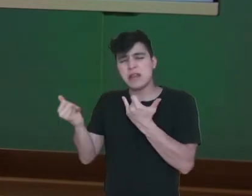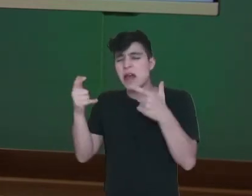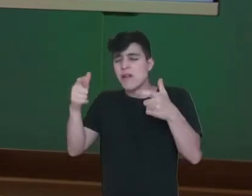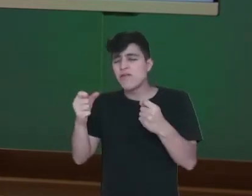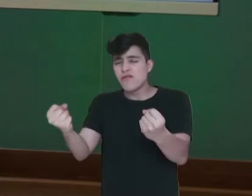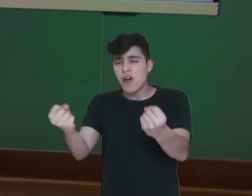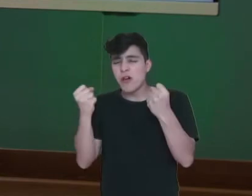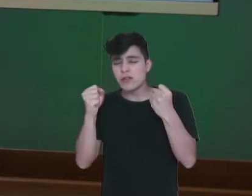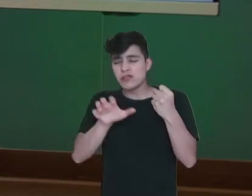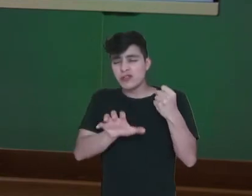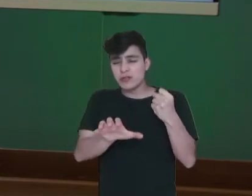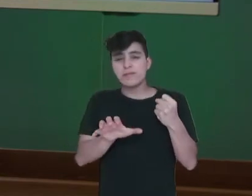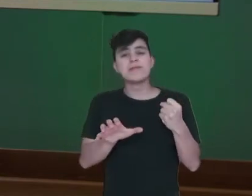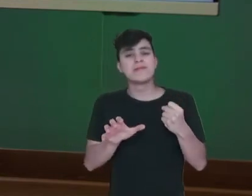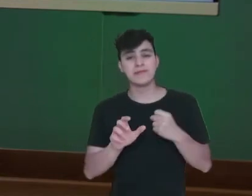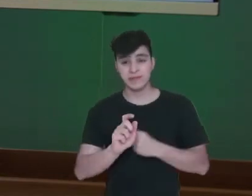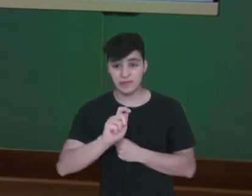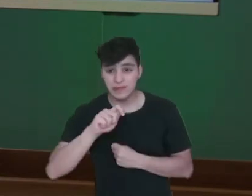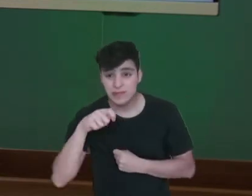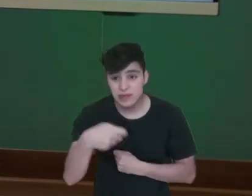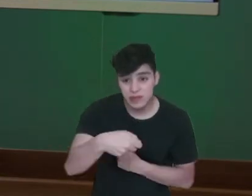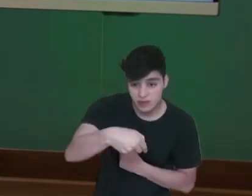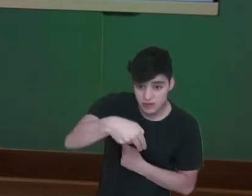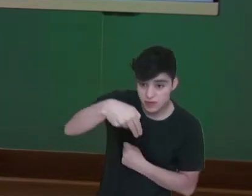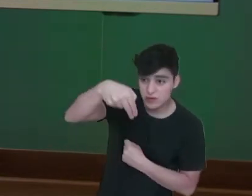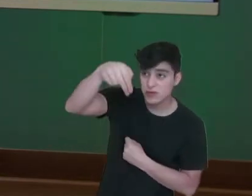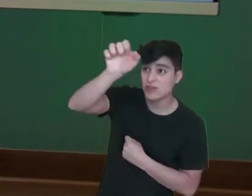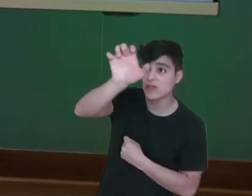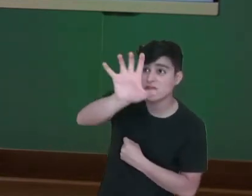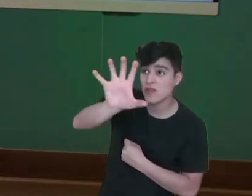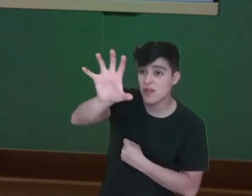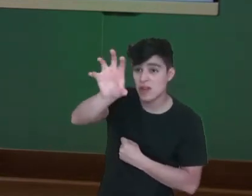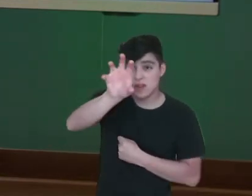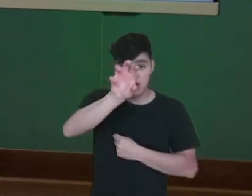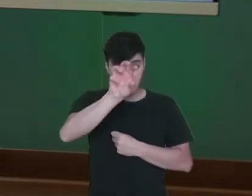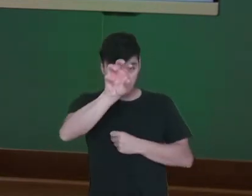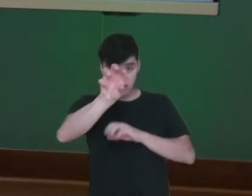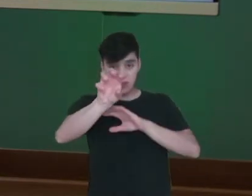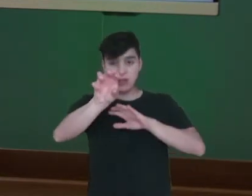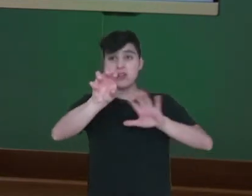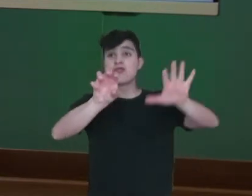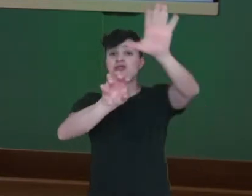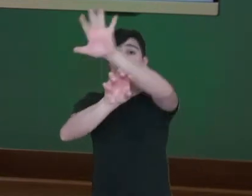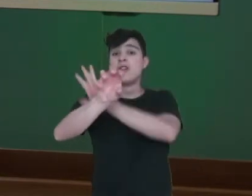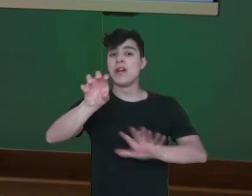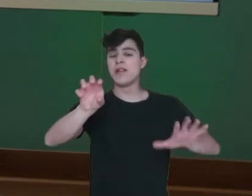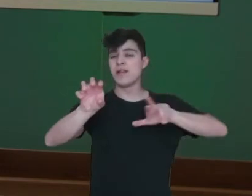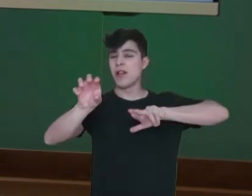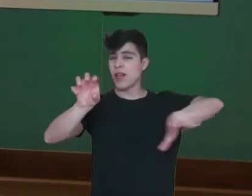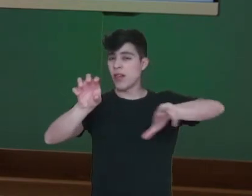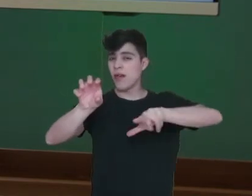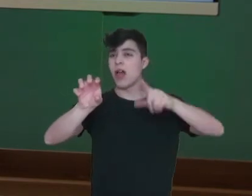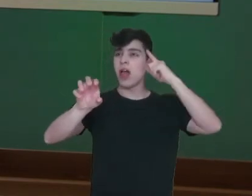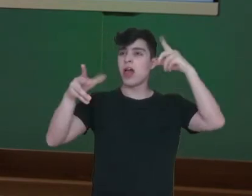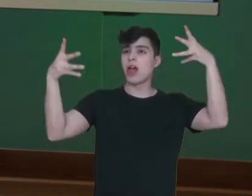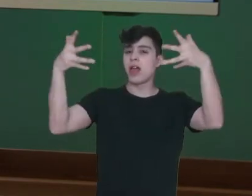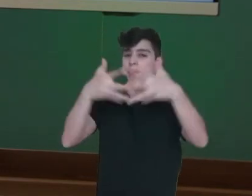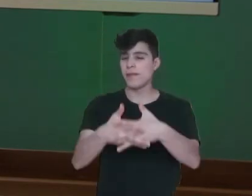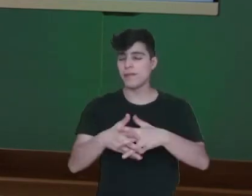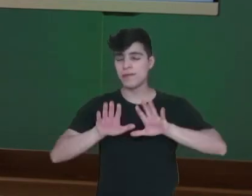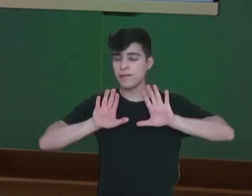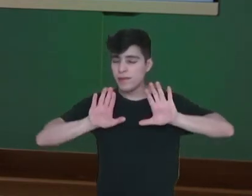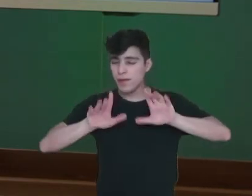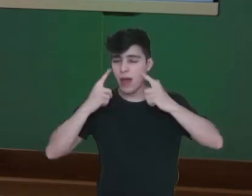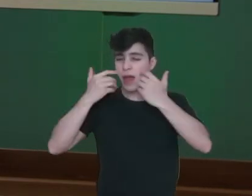No interior do Nordeste. Não é em toda a região Nordeste, como muitas vezes a gente confunde, né?